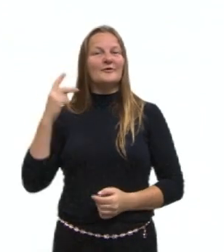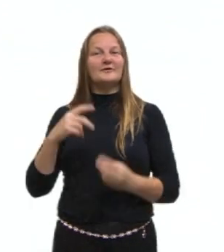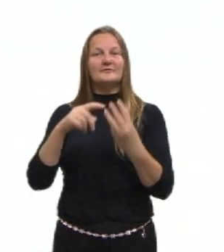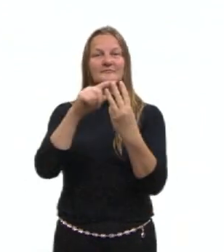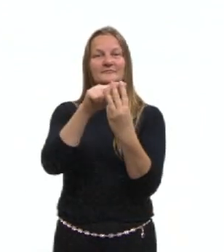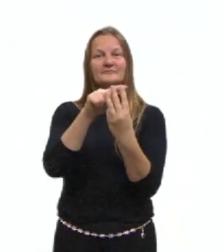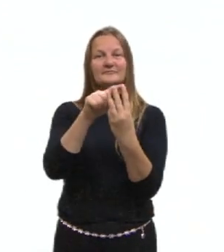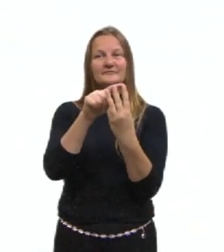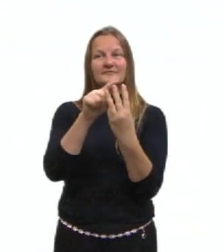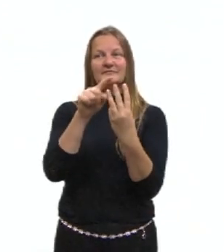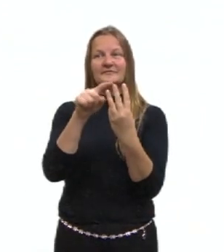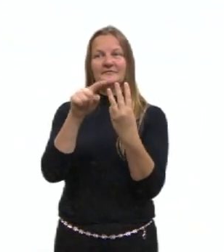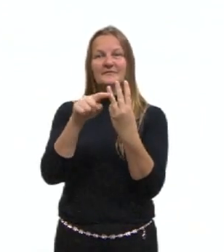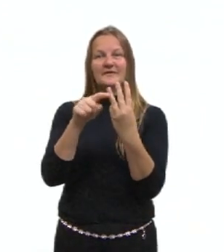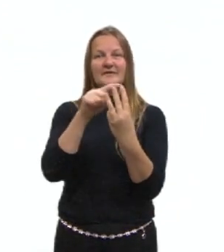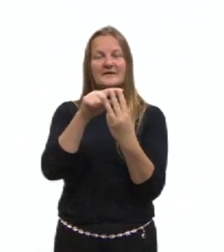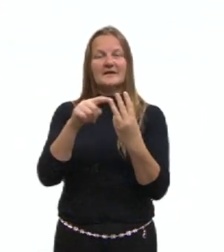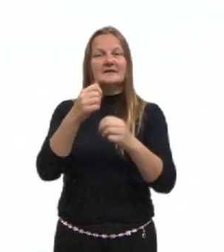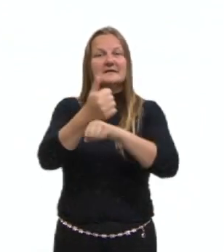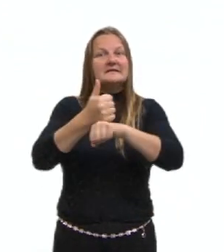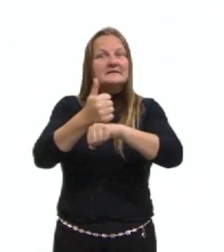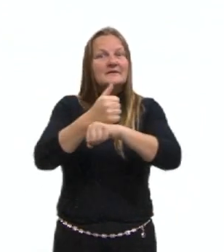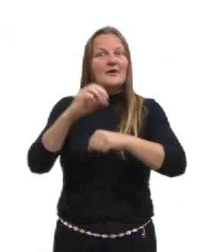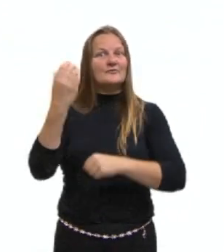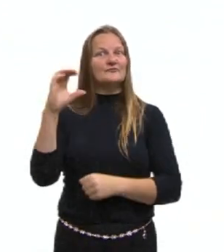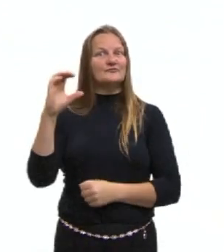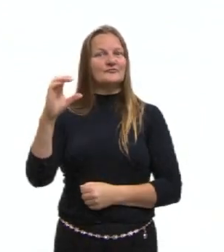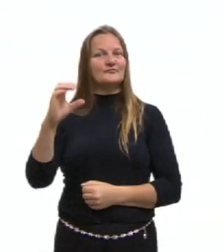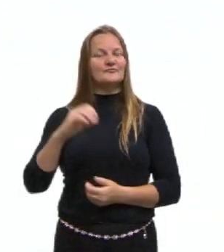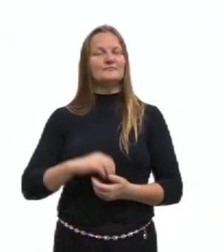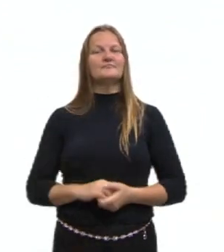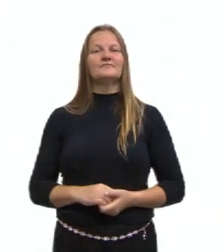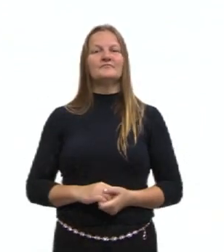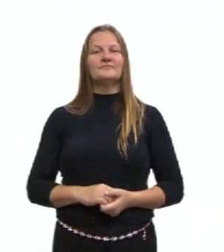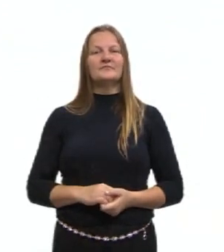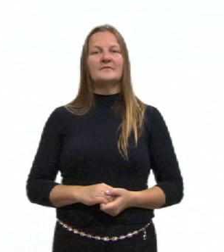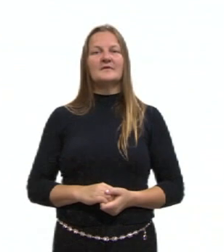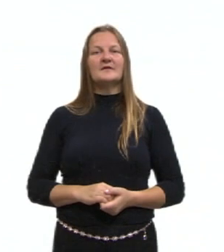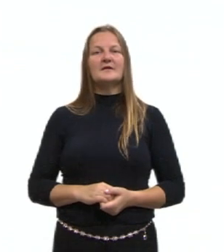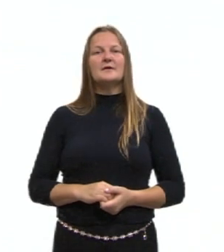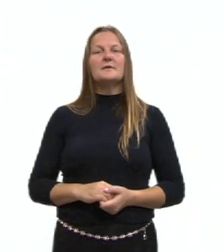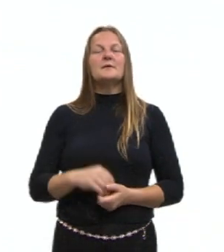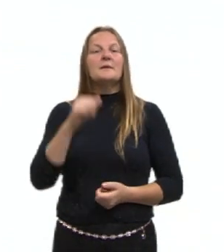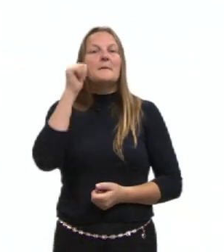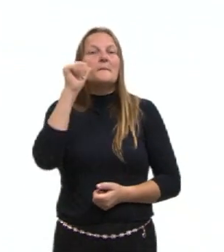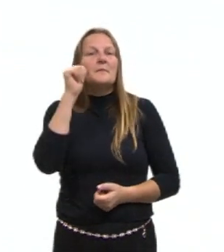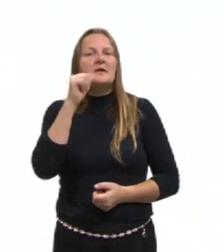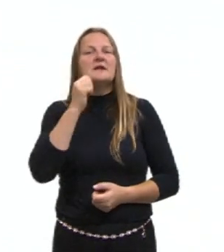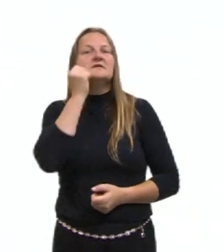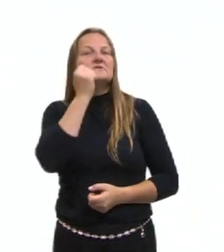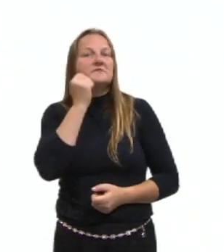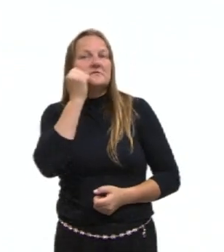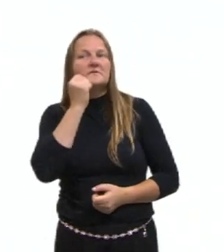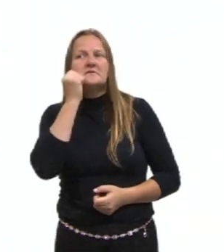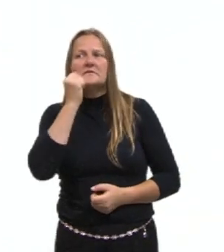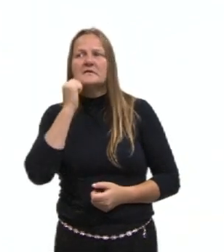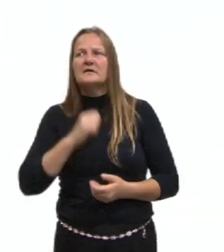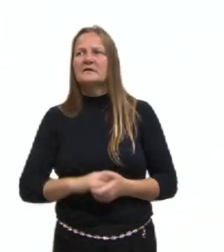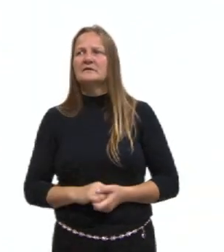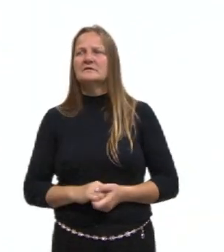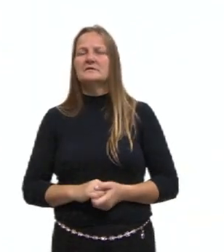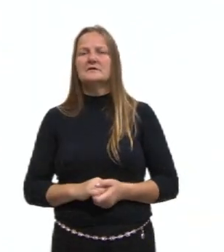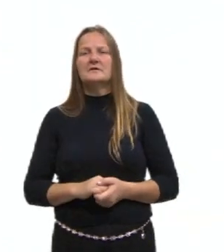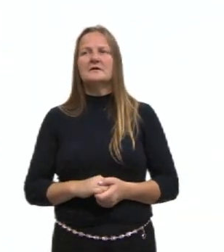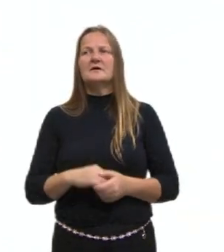Katherine Johnson, da Dorothy Vaughan e da Mary Jackson, que eram três mulheres negras, né, o filme, então,